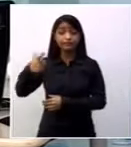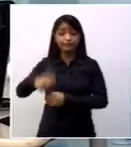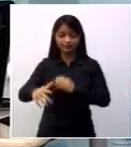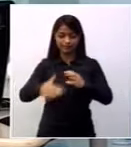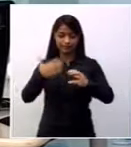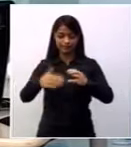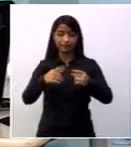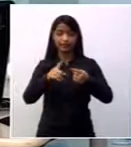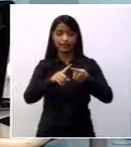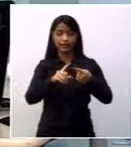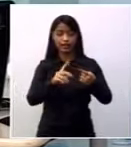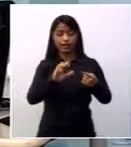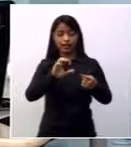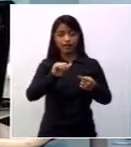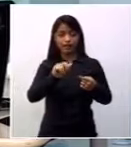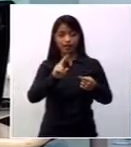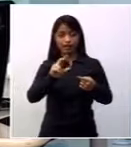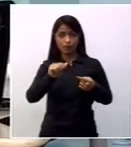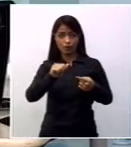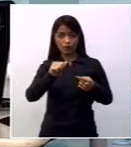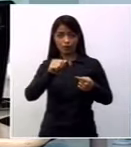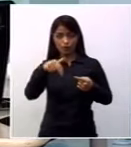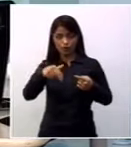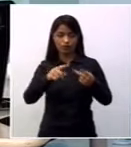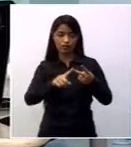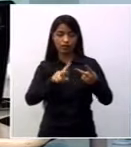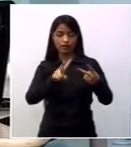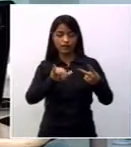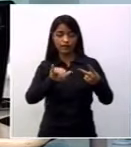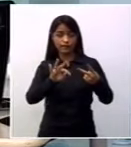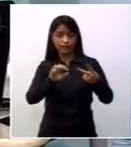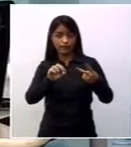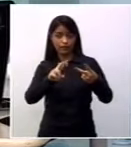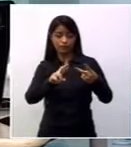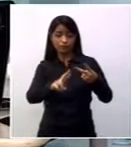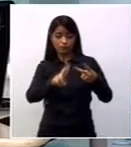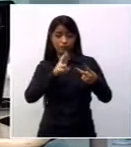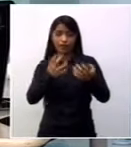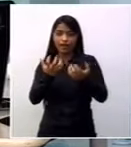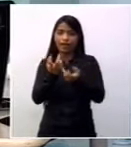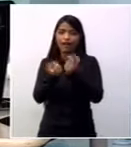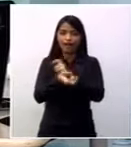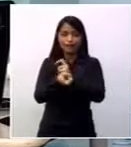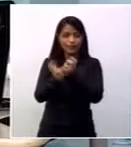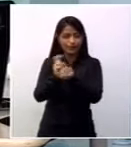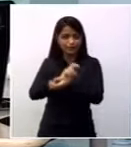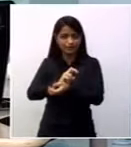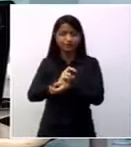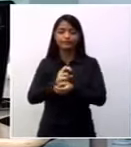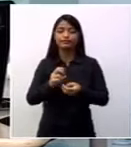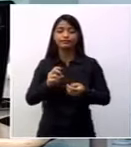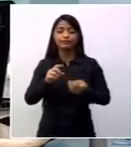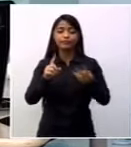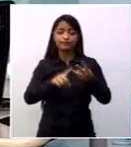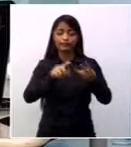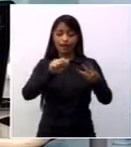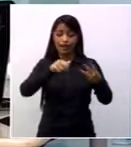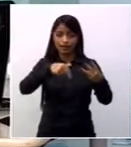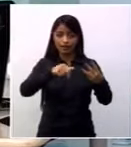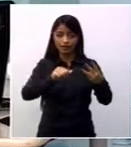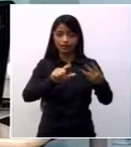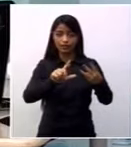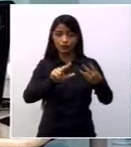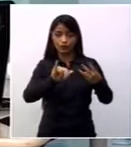Cauã e o Vitor, por exemplo, disseram que gostariam de praticar capoeira. A Ana, a Luísa, respondendo aqui pra gente que